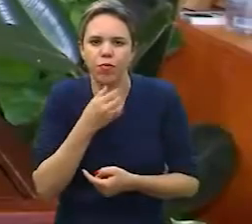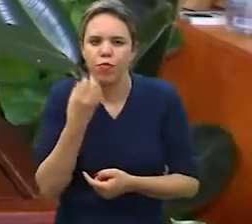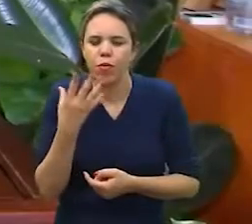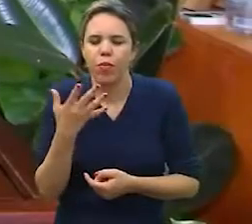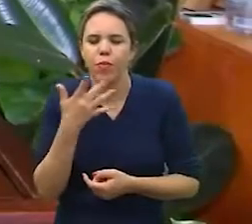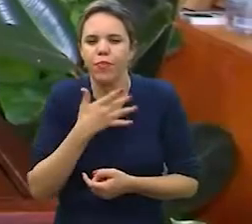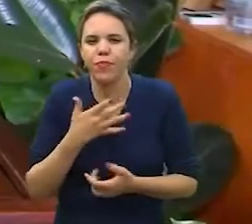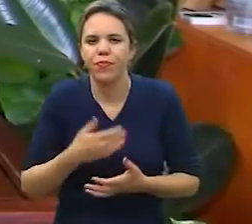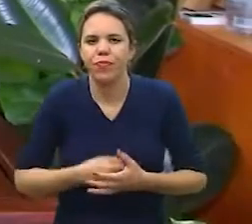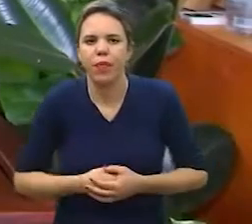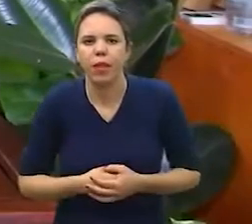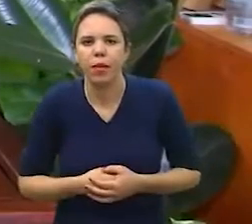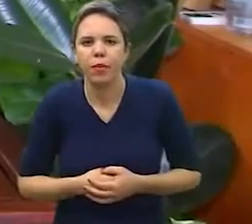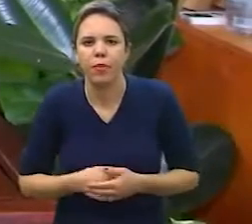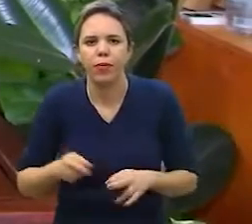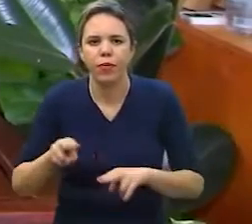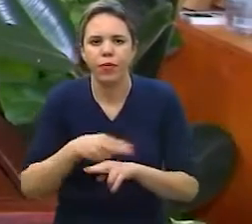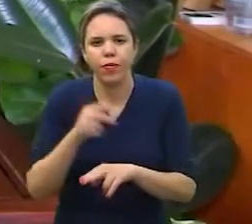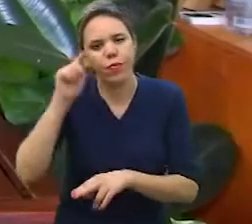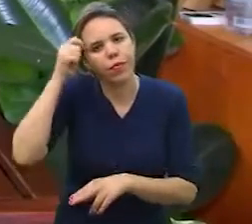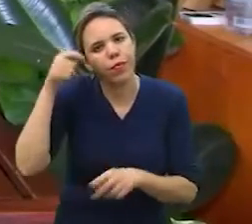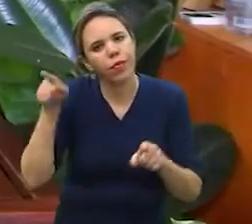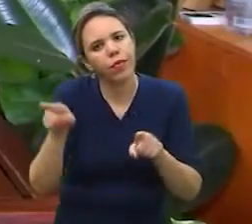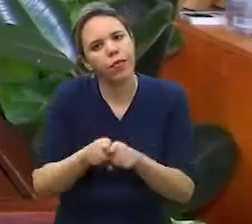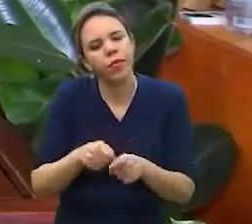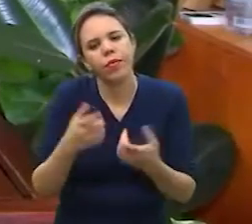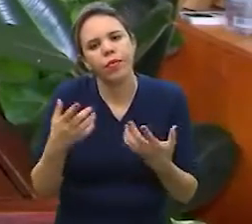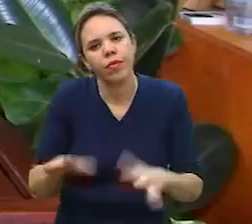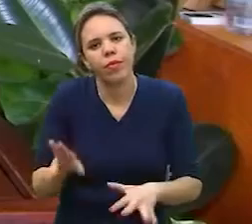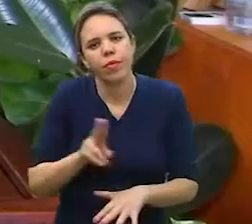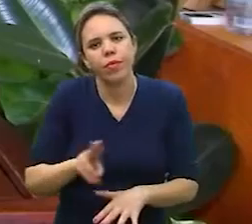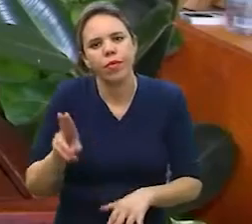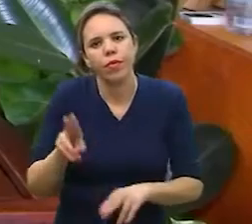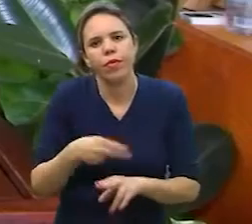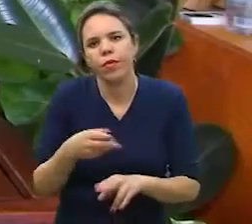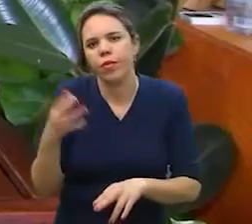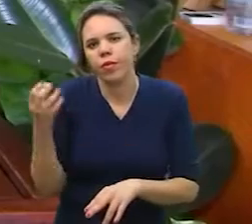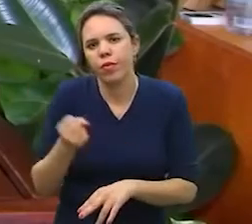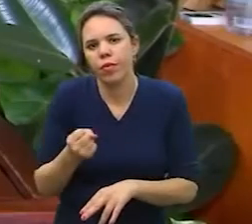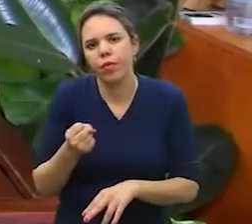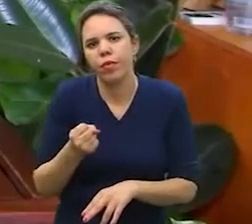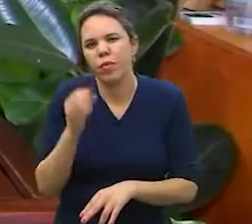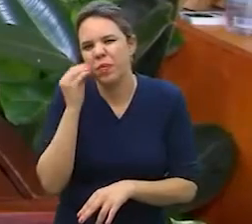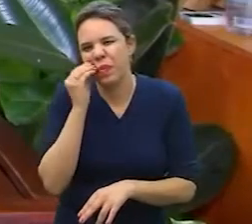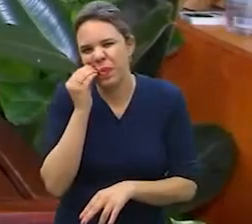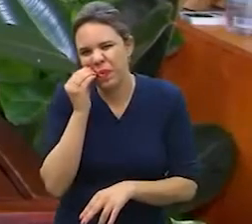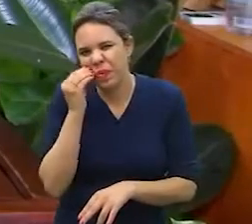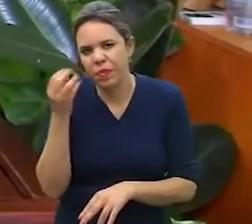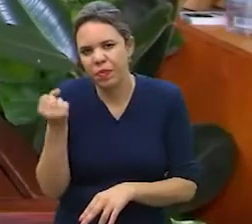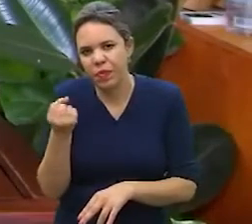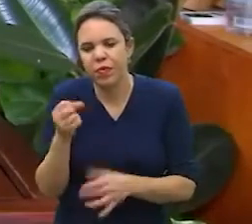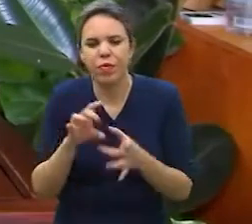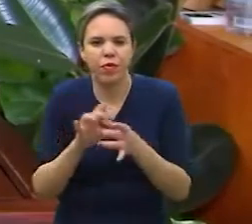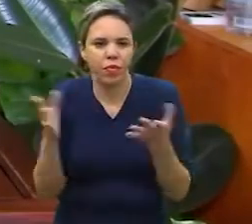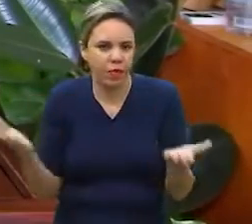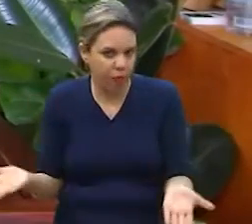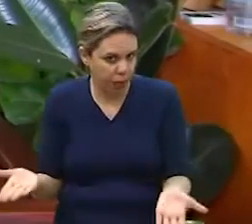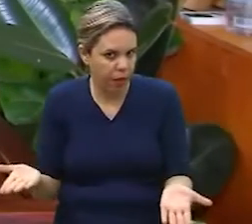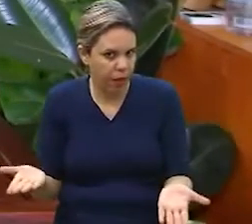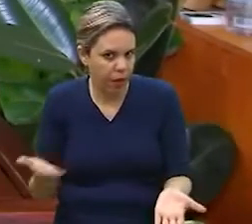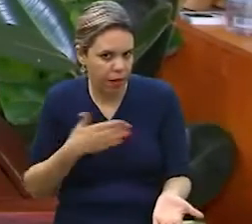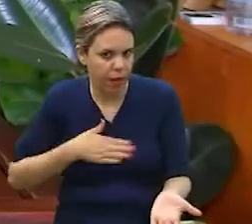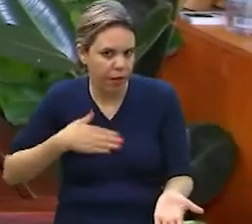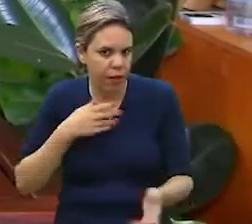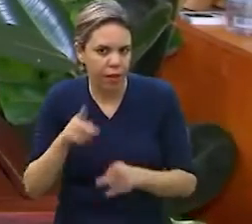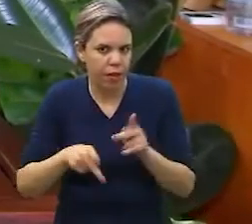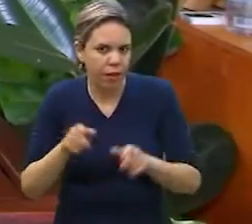que delícia. Pode usar chocolate preto também, se não quiser usar chocolate branco, chocolate meio amargo, chocolate ao leite, fique à vontade. Tem que